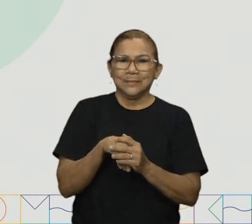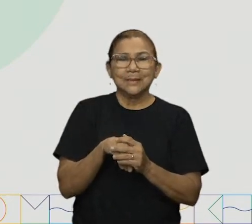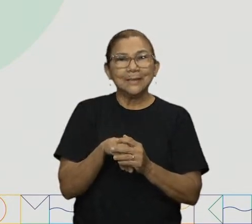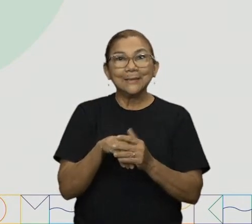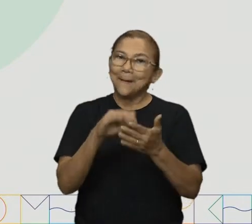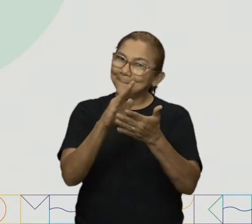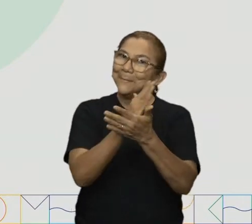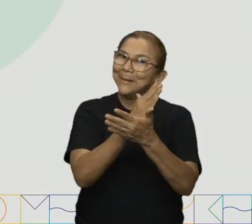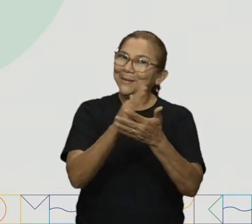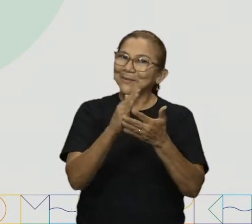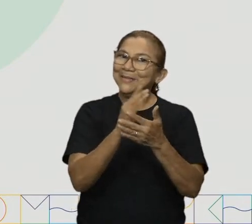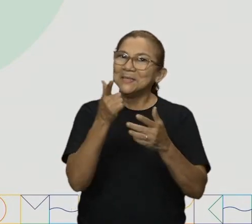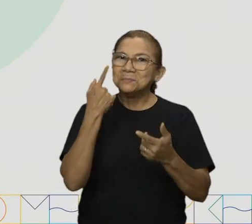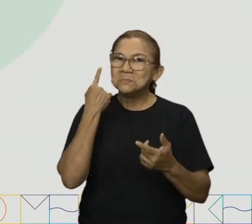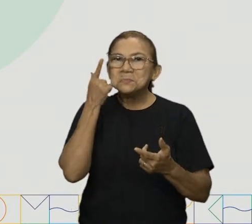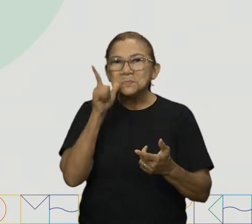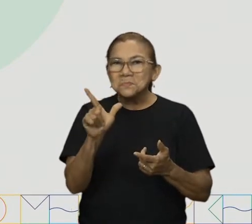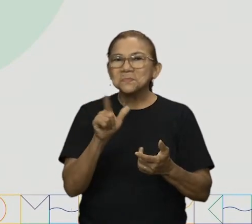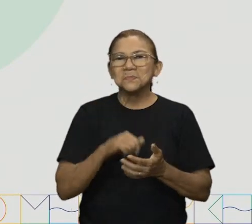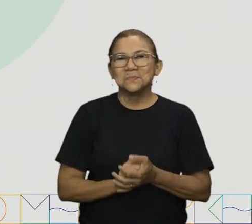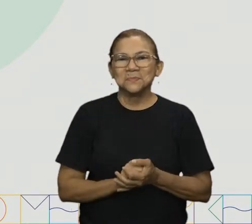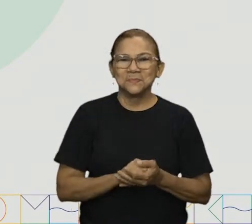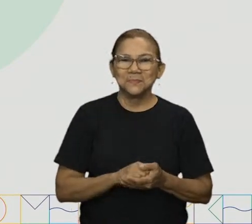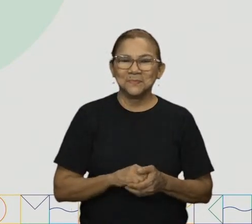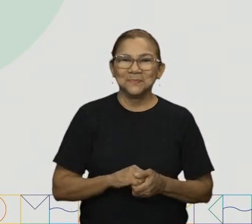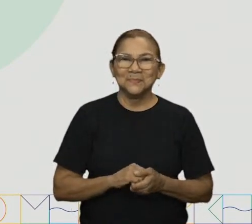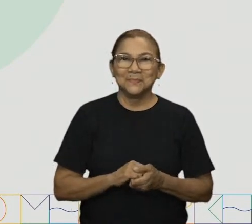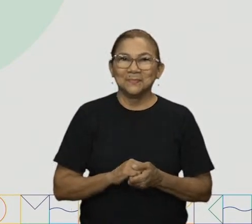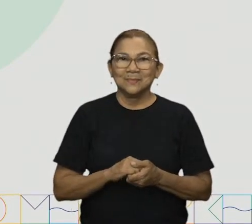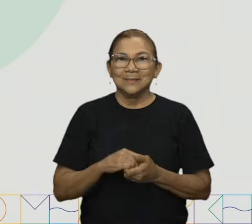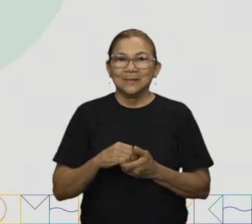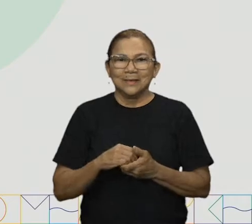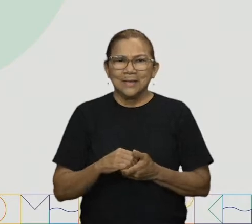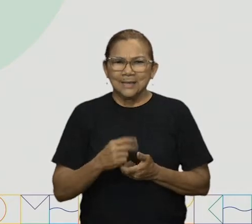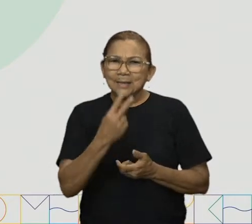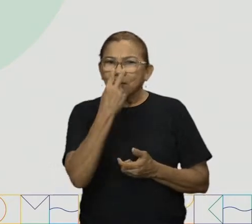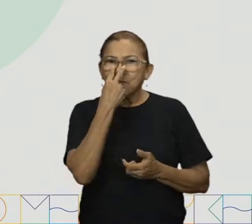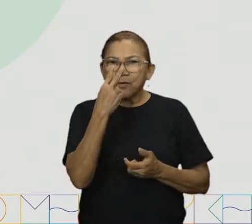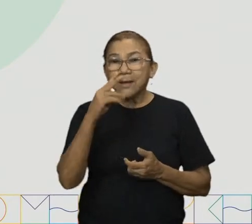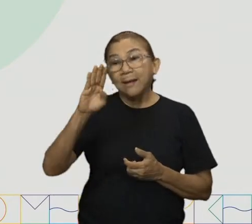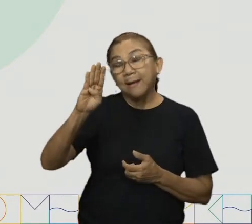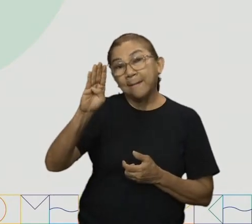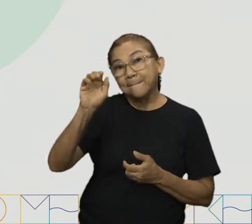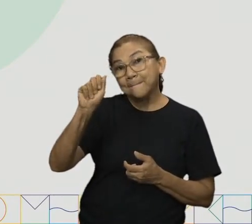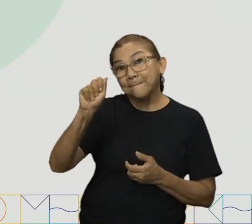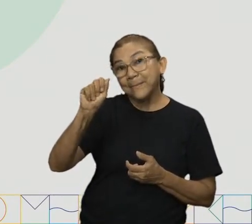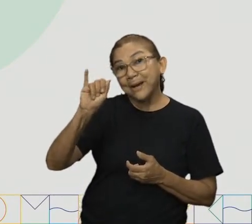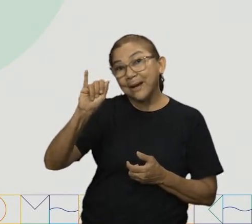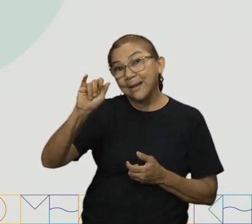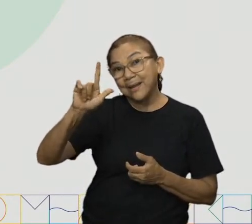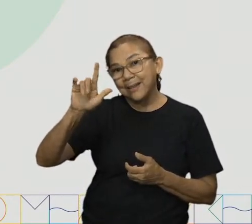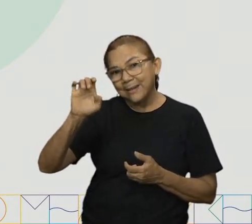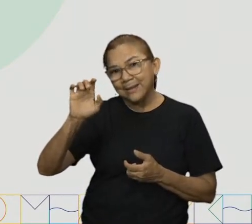que a maioria acertou. Próximo. Baile.